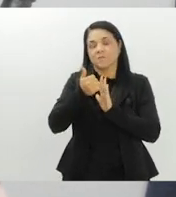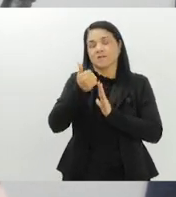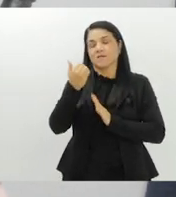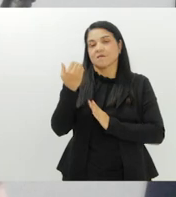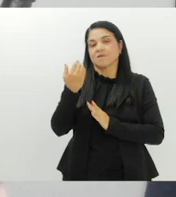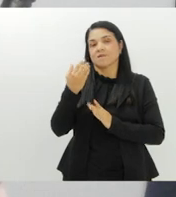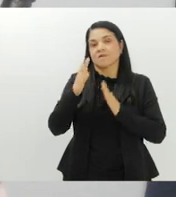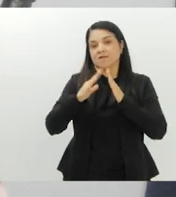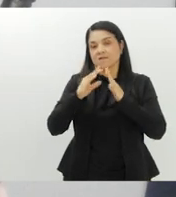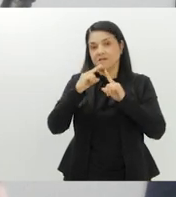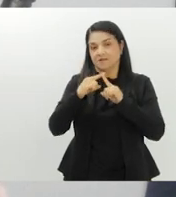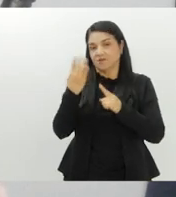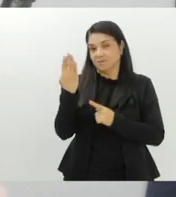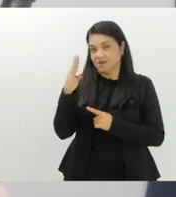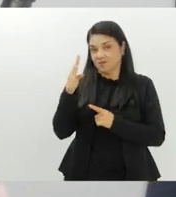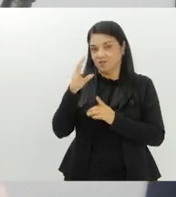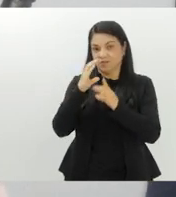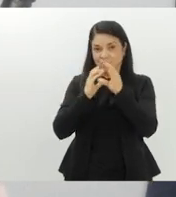Colubandê,